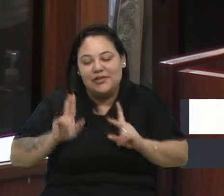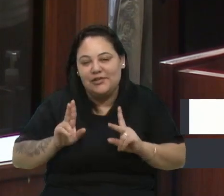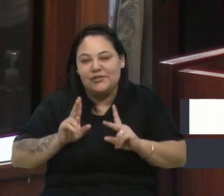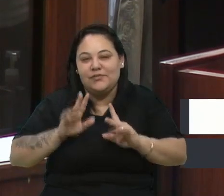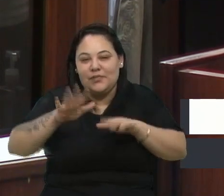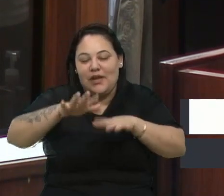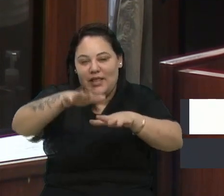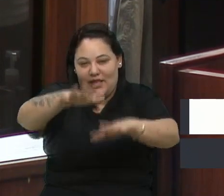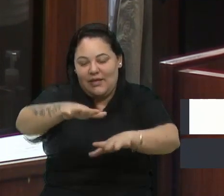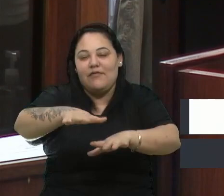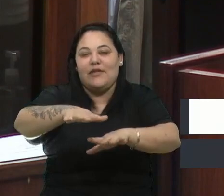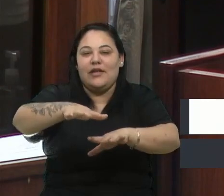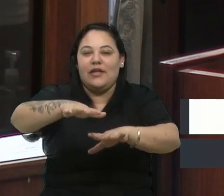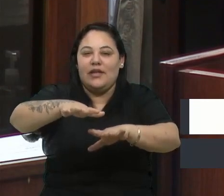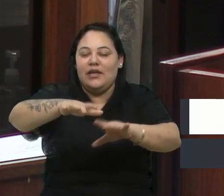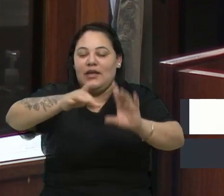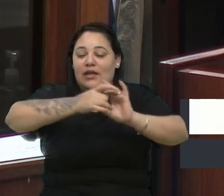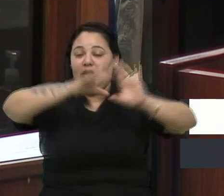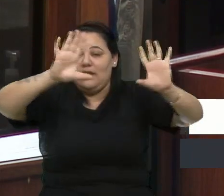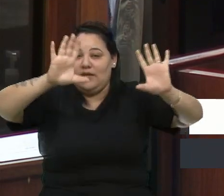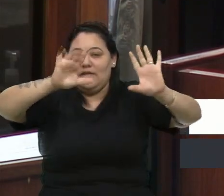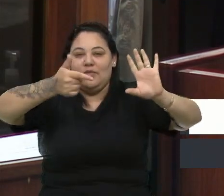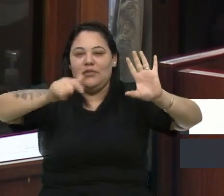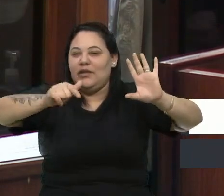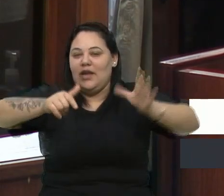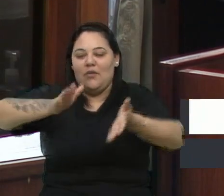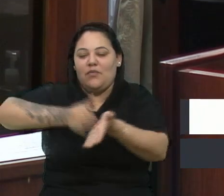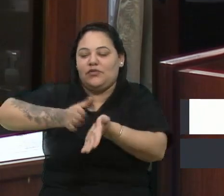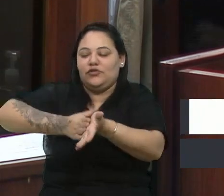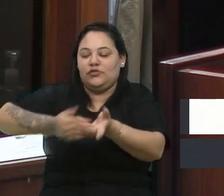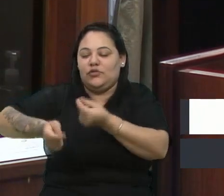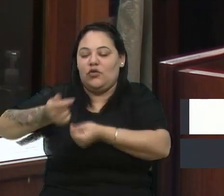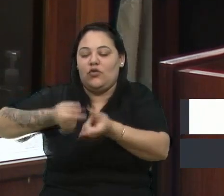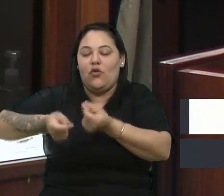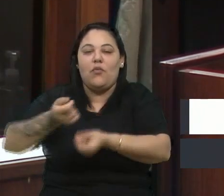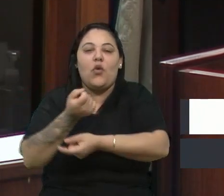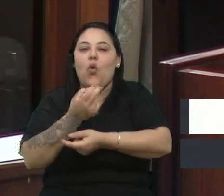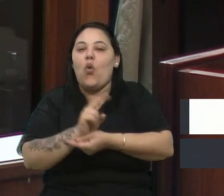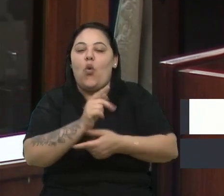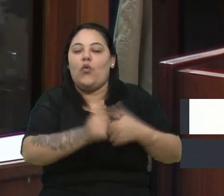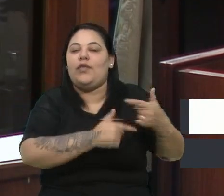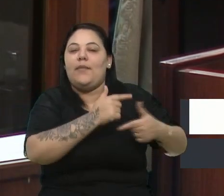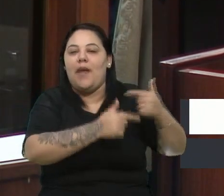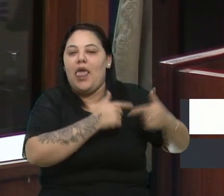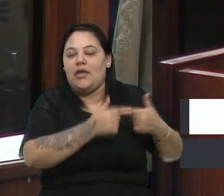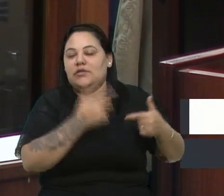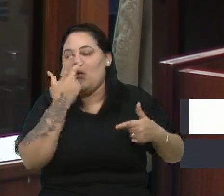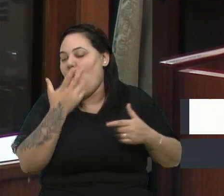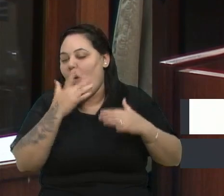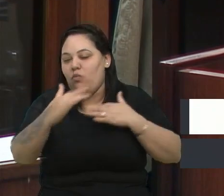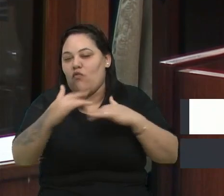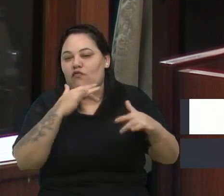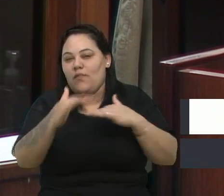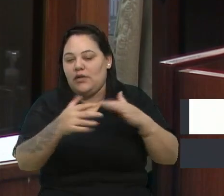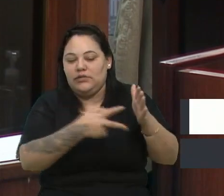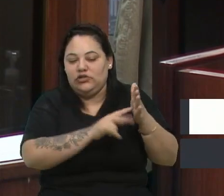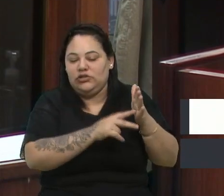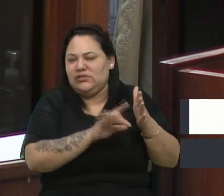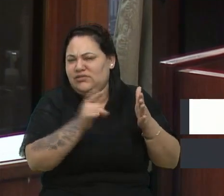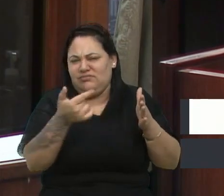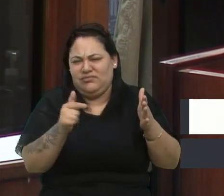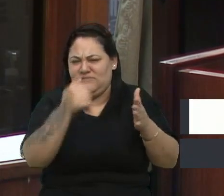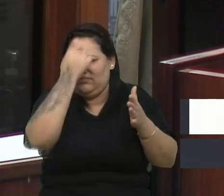manifestações, não tem uma reivindicação econômica ou trabalhista como a dos movimentos sindicais e nem tem